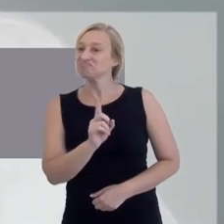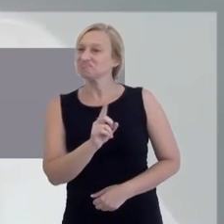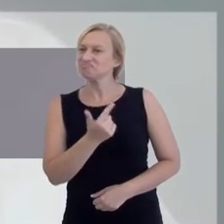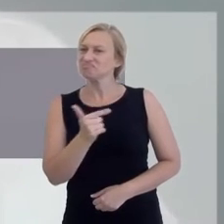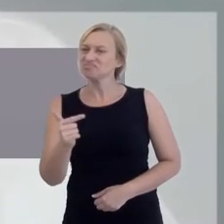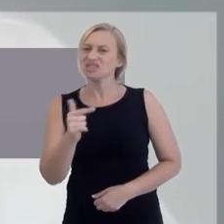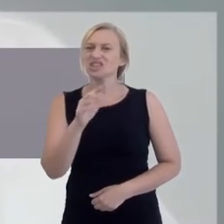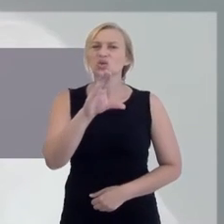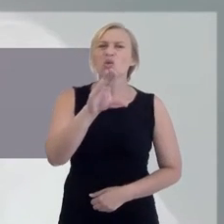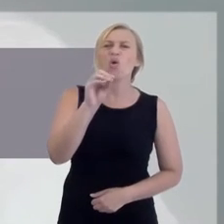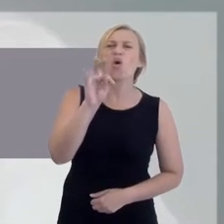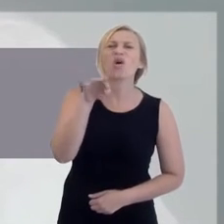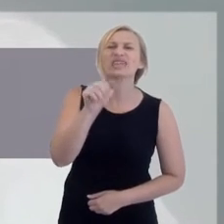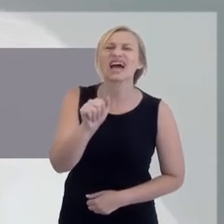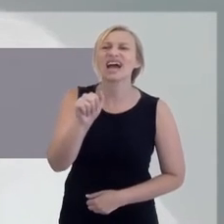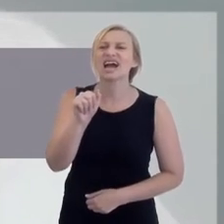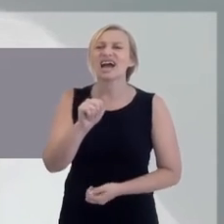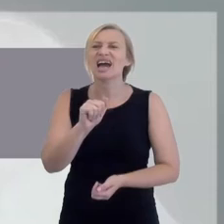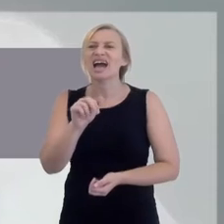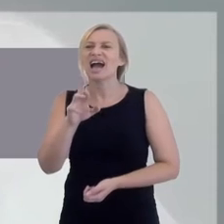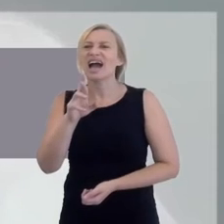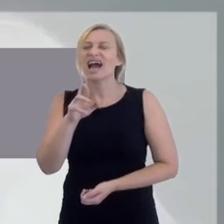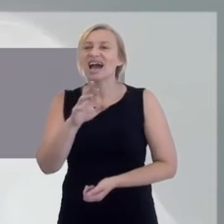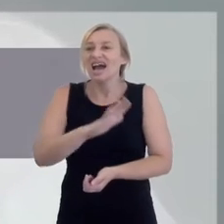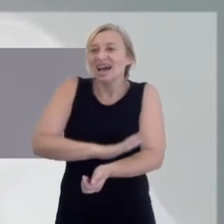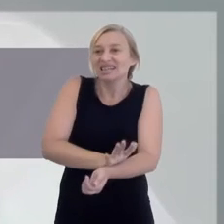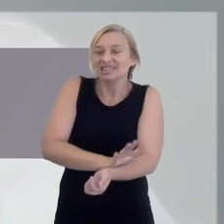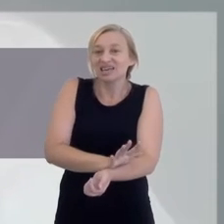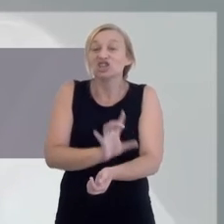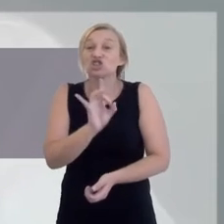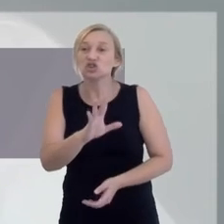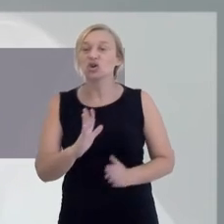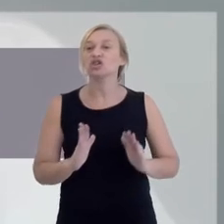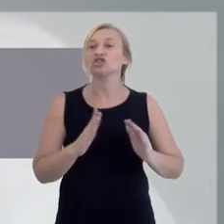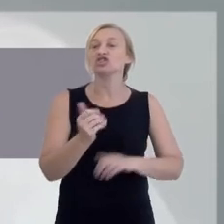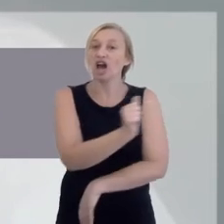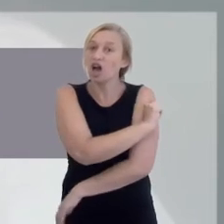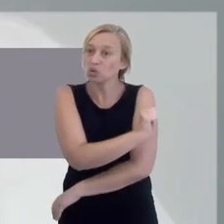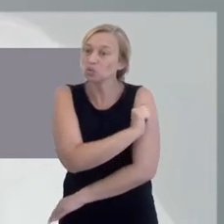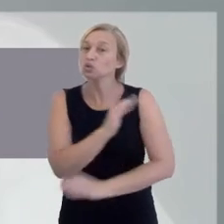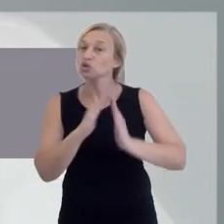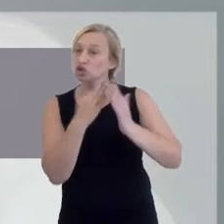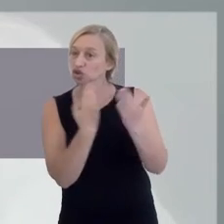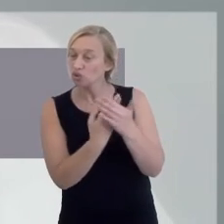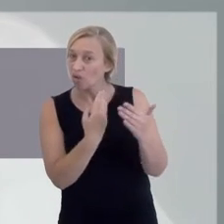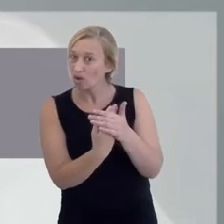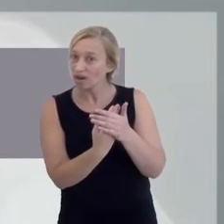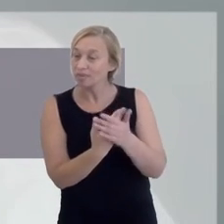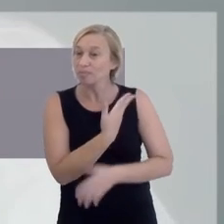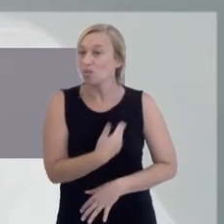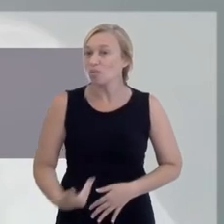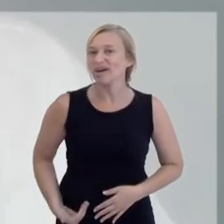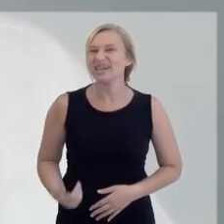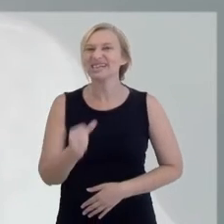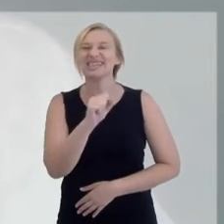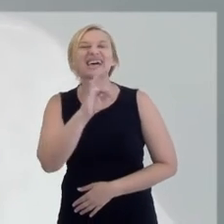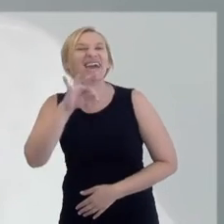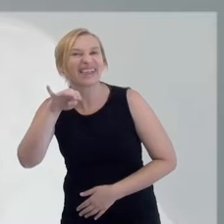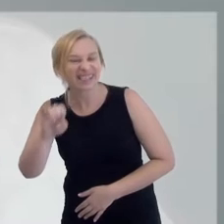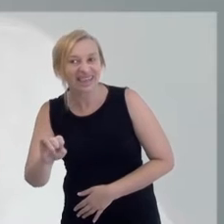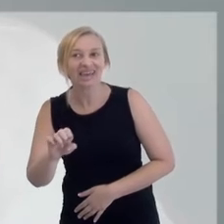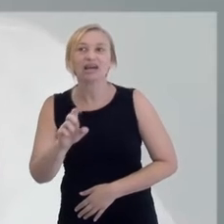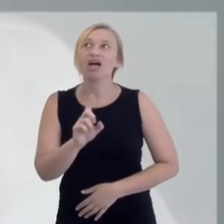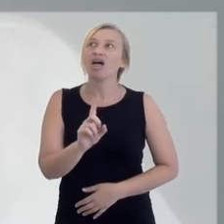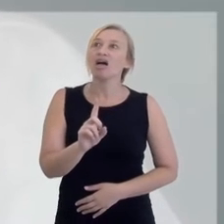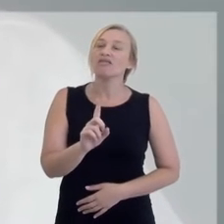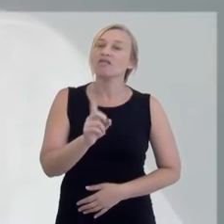não era nem cotas raciais, era um cota de aluno de escola pública, que foi a UERJ, que era SAD, nem